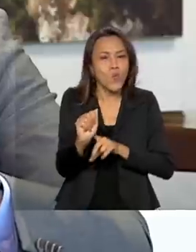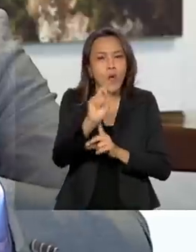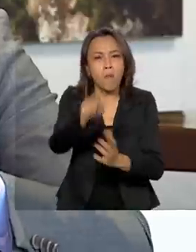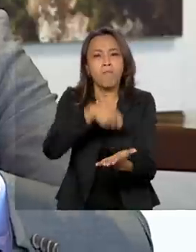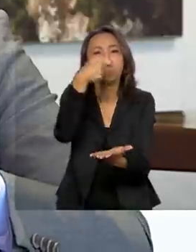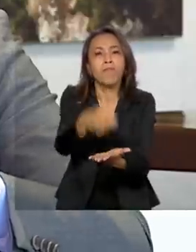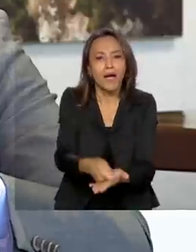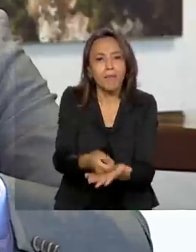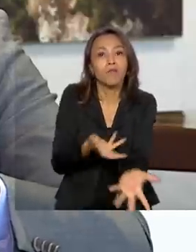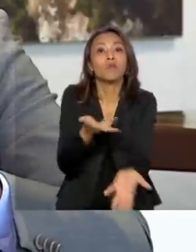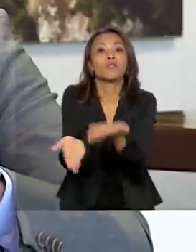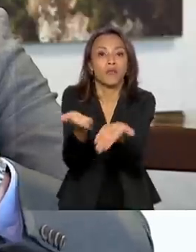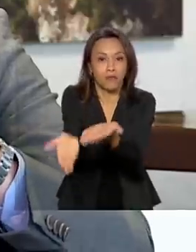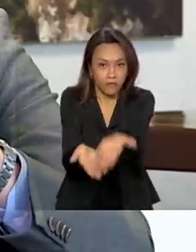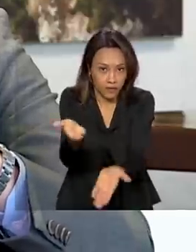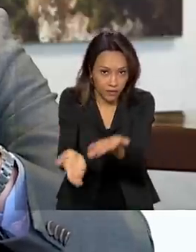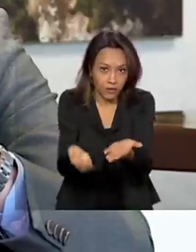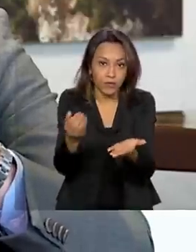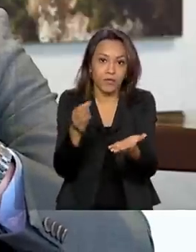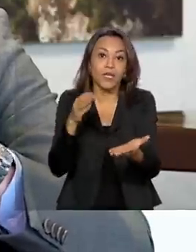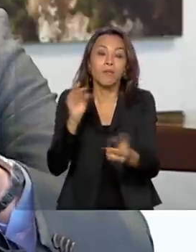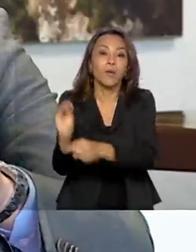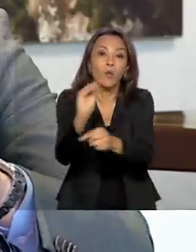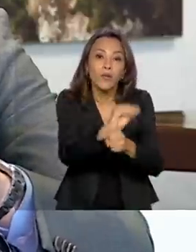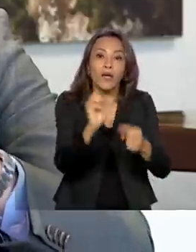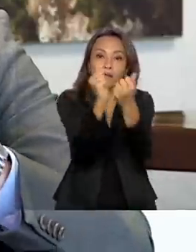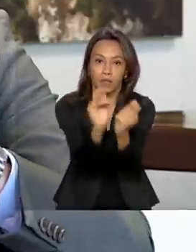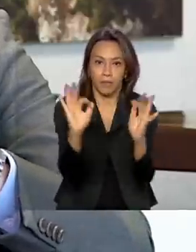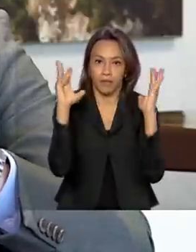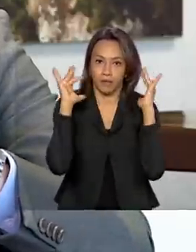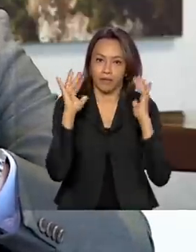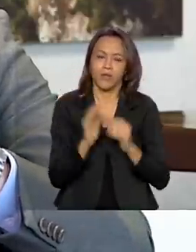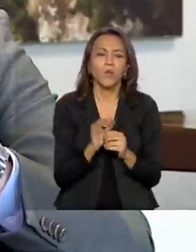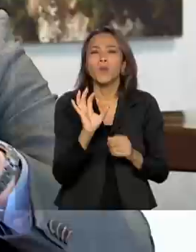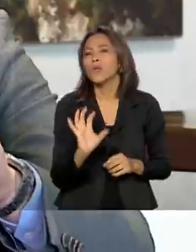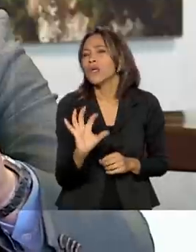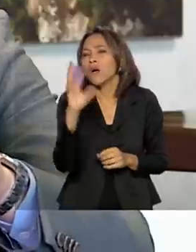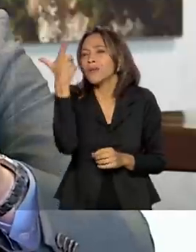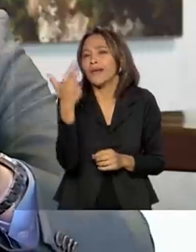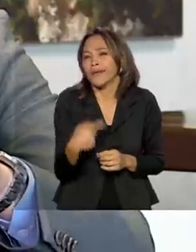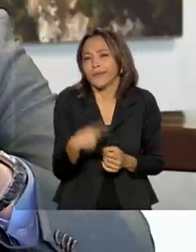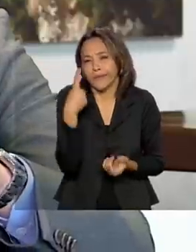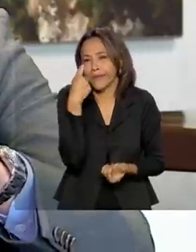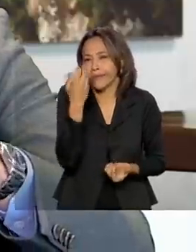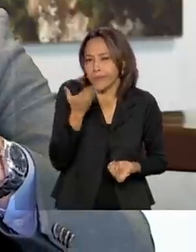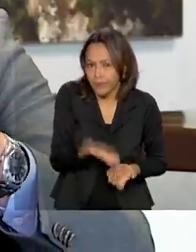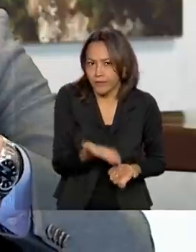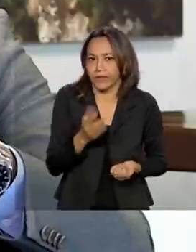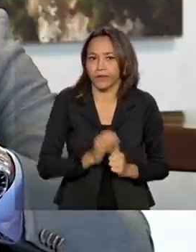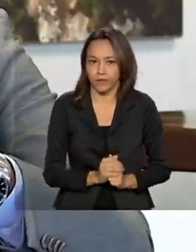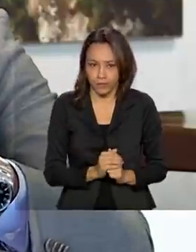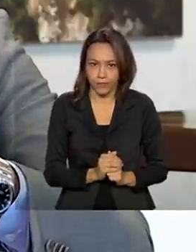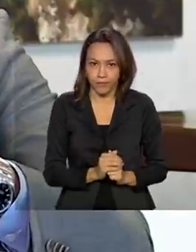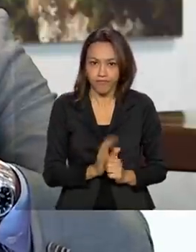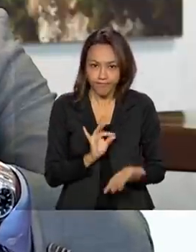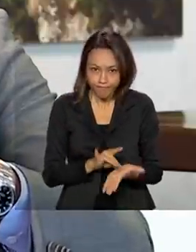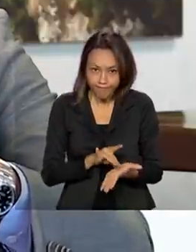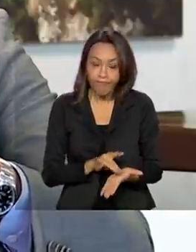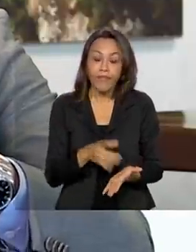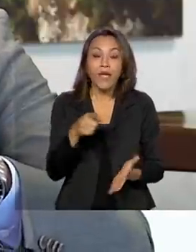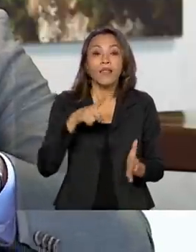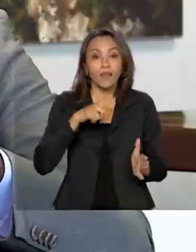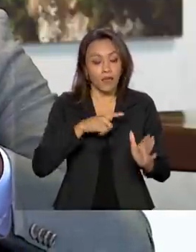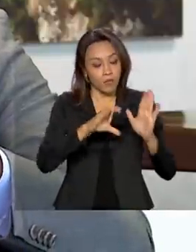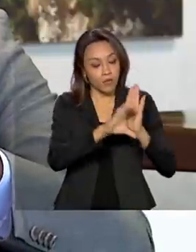dentro do programa Floresta Mais. O que acontece de prático nisso? Nós temos o Código